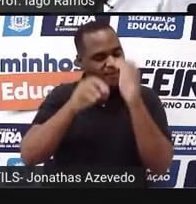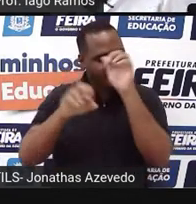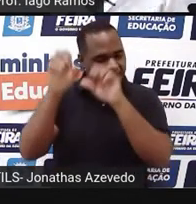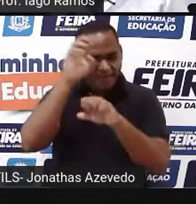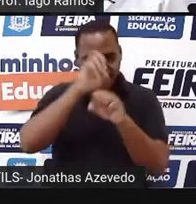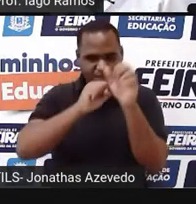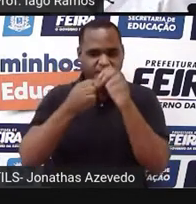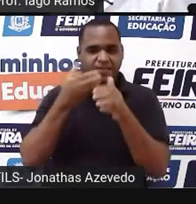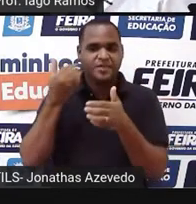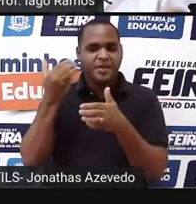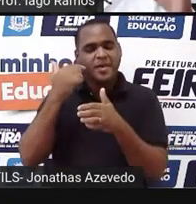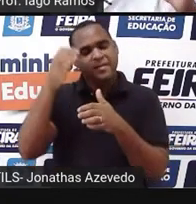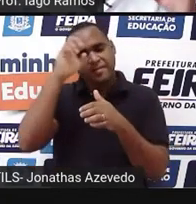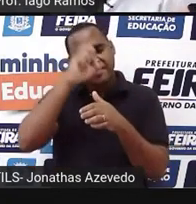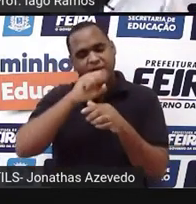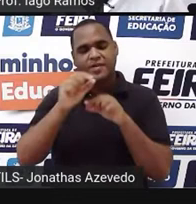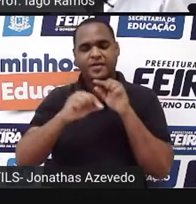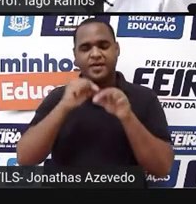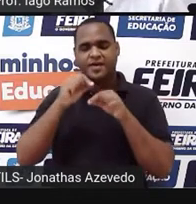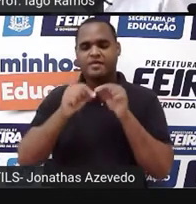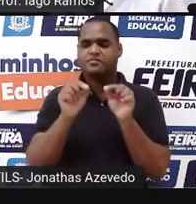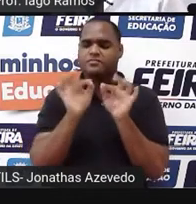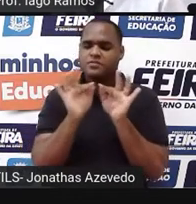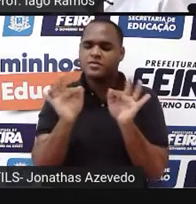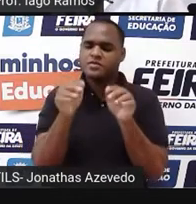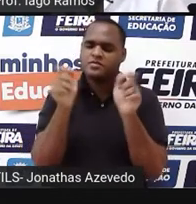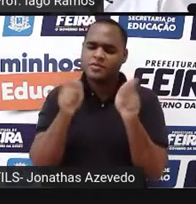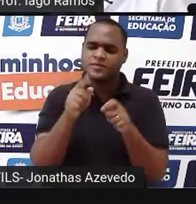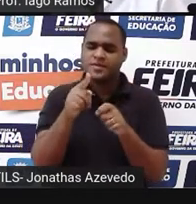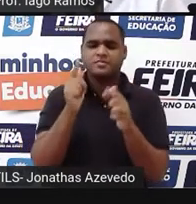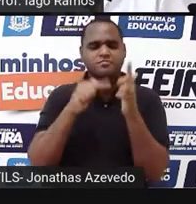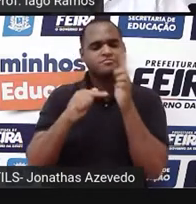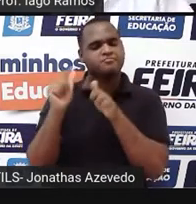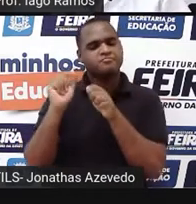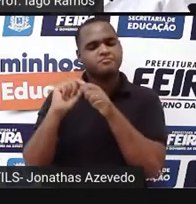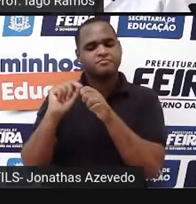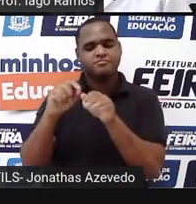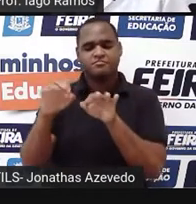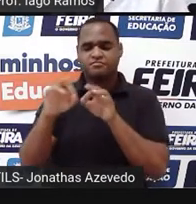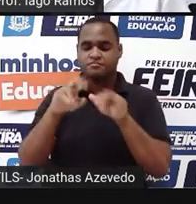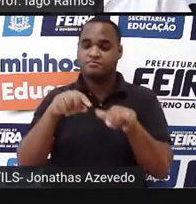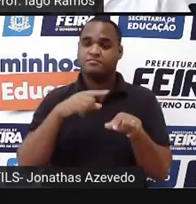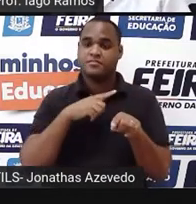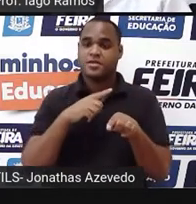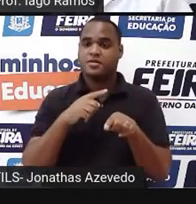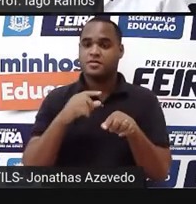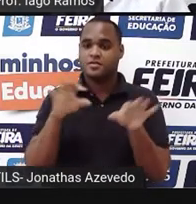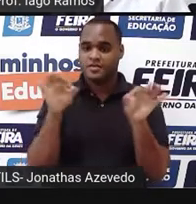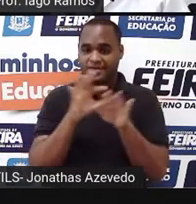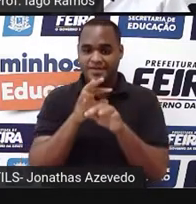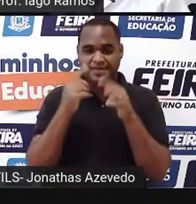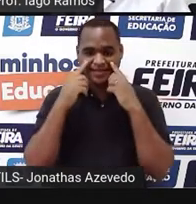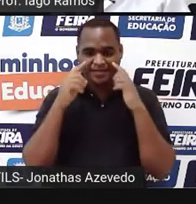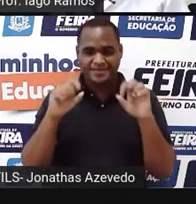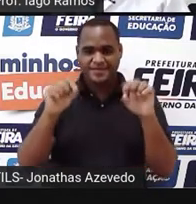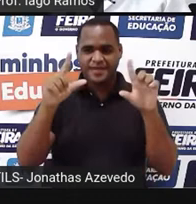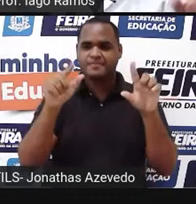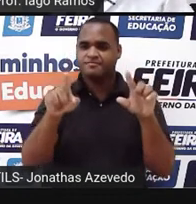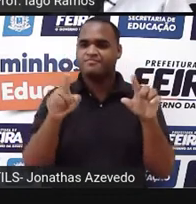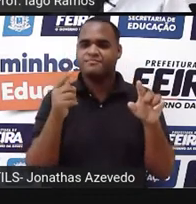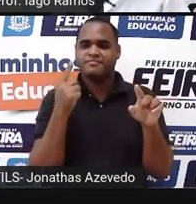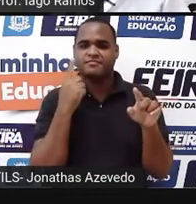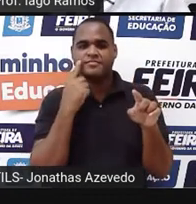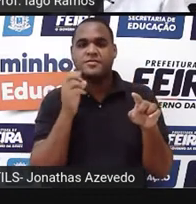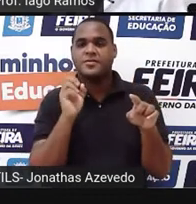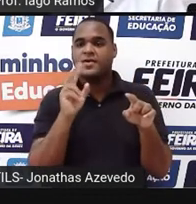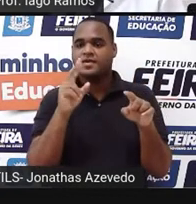melhor maneira possível, do jeito mais simples que a gente conseguir fazer? Tá ali na tela, mas eu não vou ler e